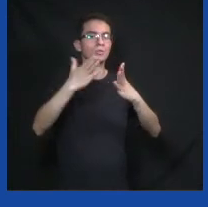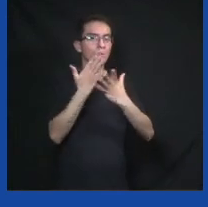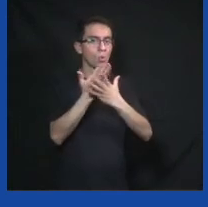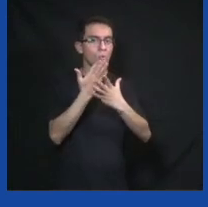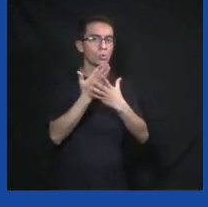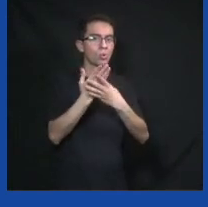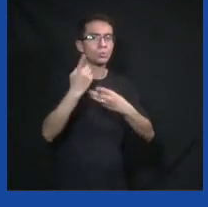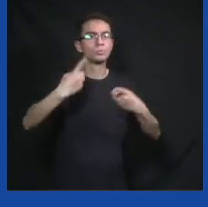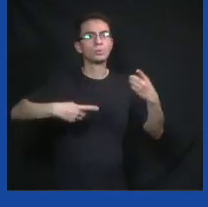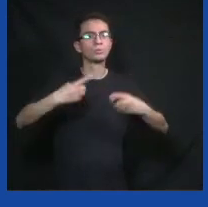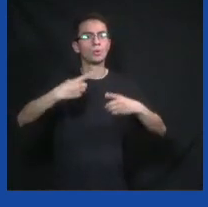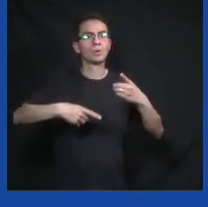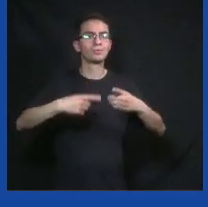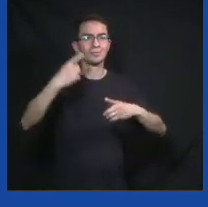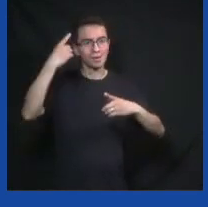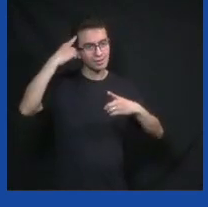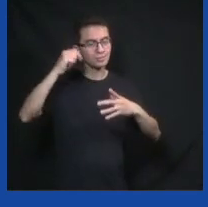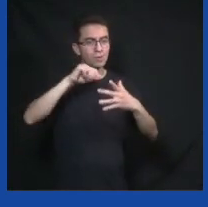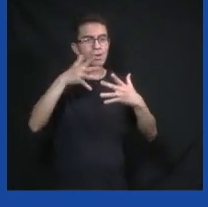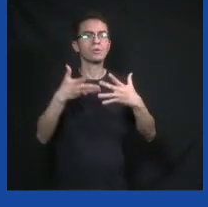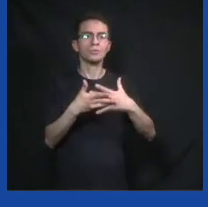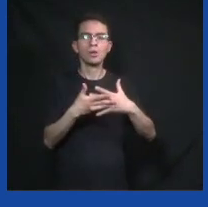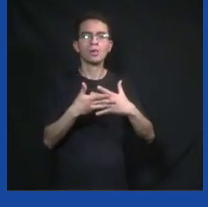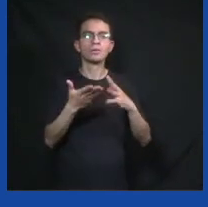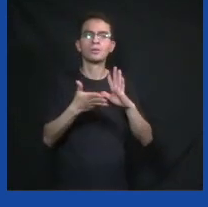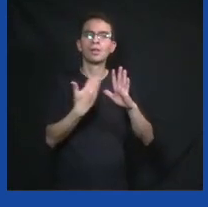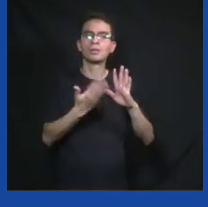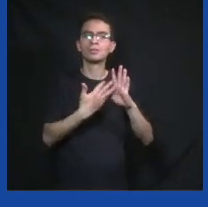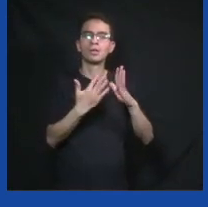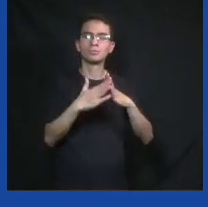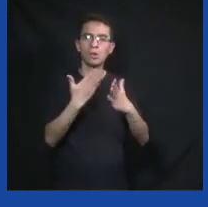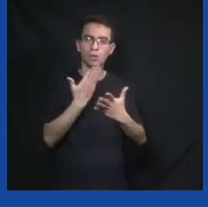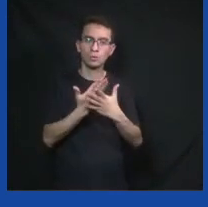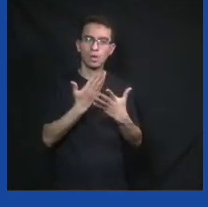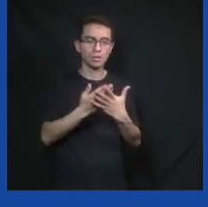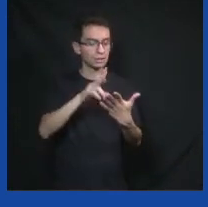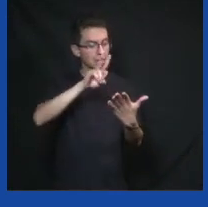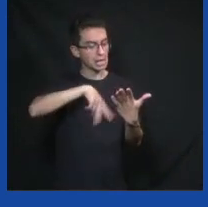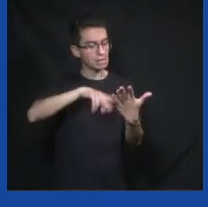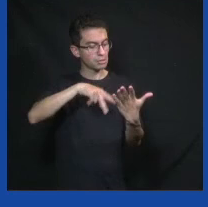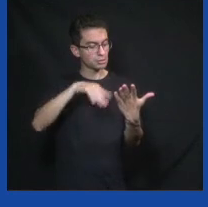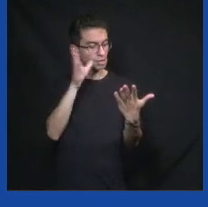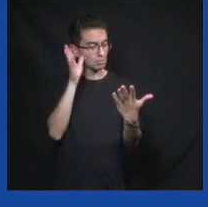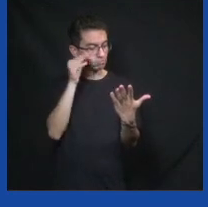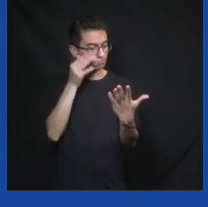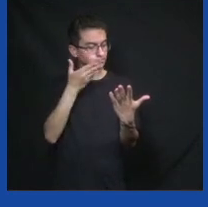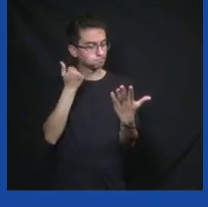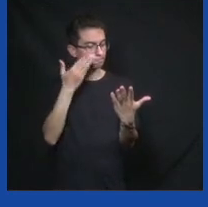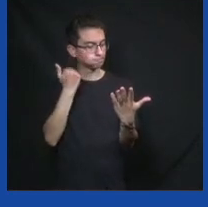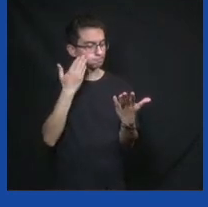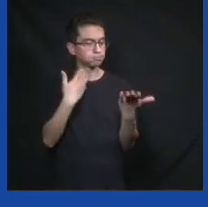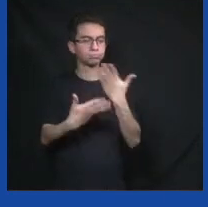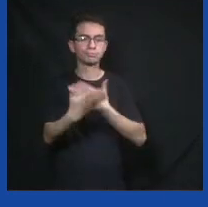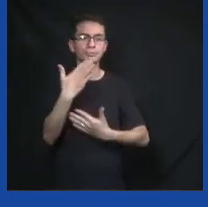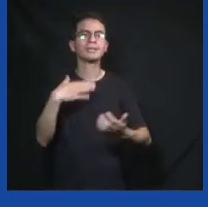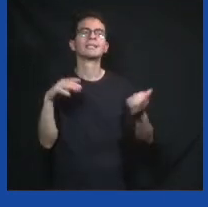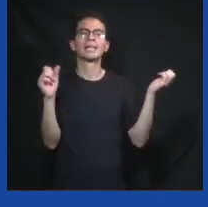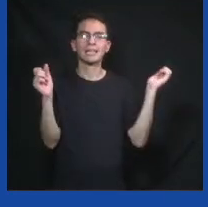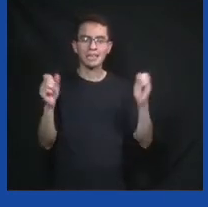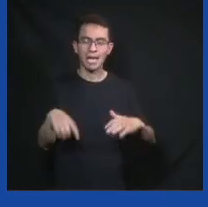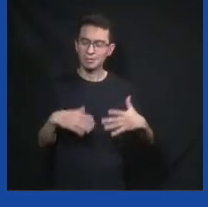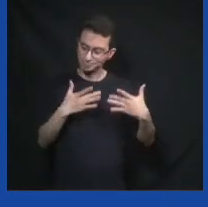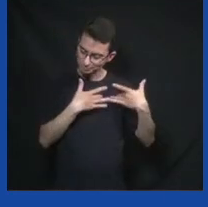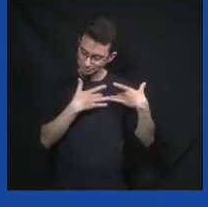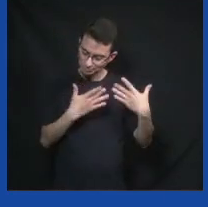Já vi que o Humberto fez a divulgação do número da revista da escola. Vamos ler, vamos aprender mais, vamos dialogar, e eu estou à disposição.